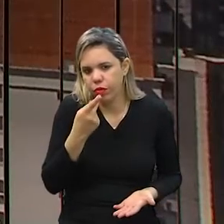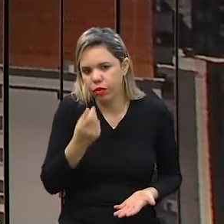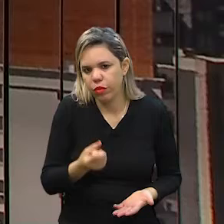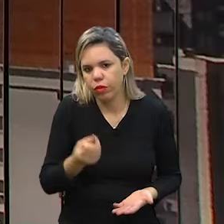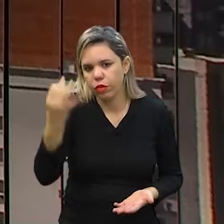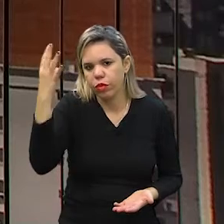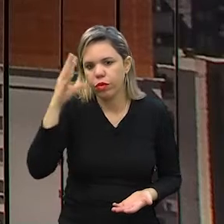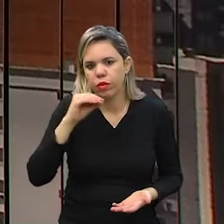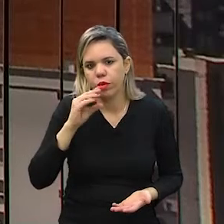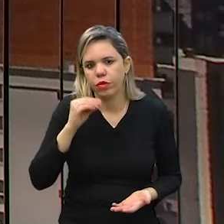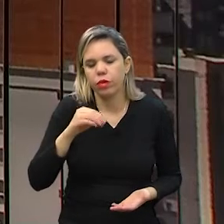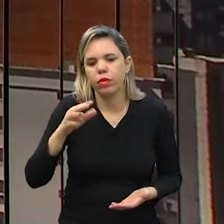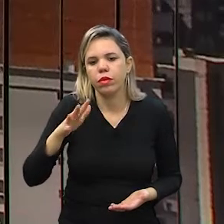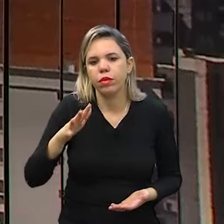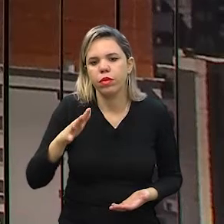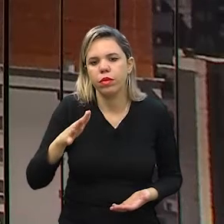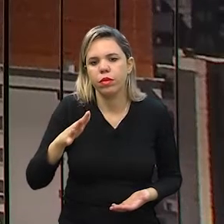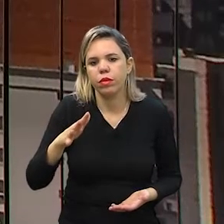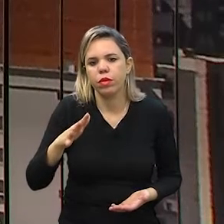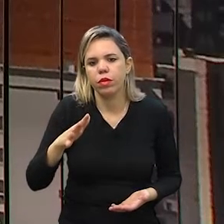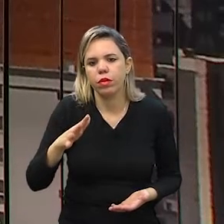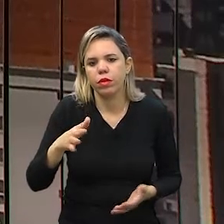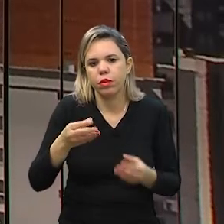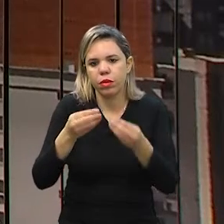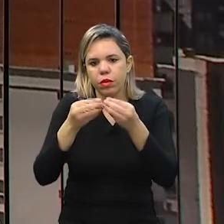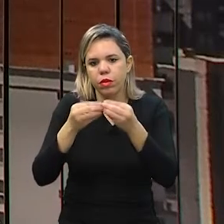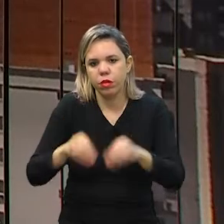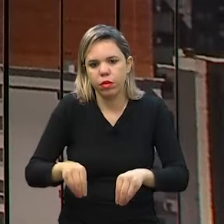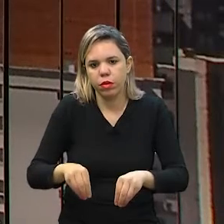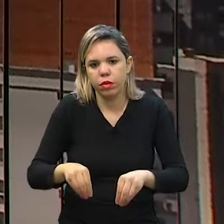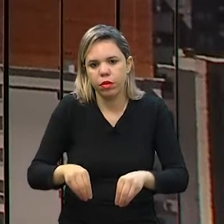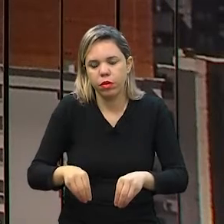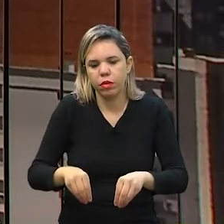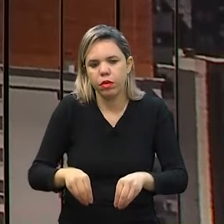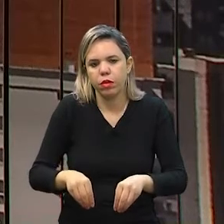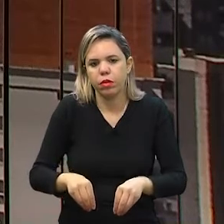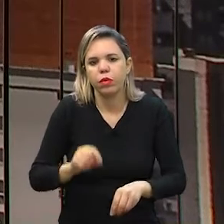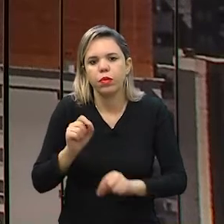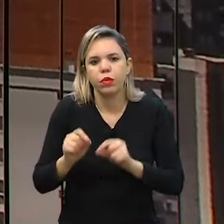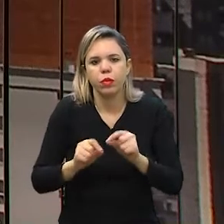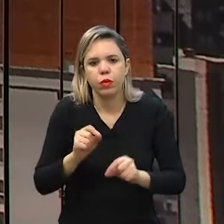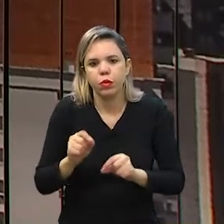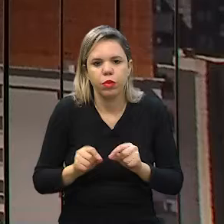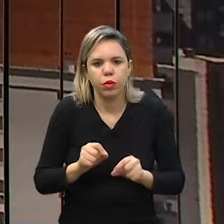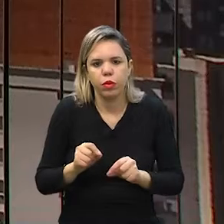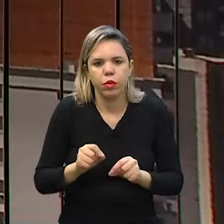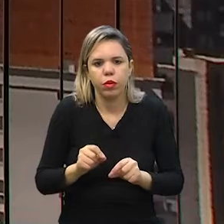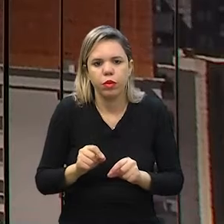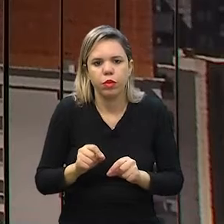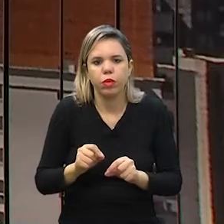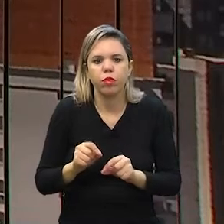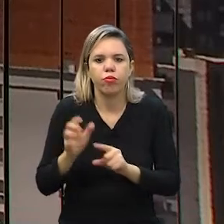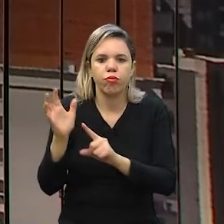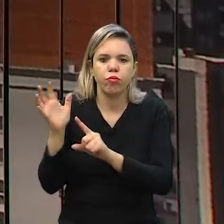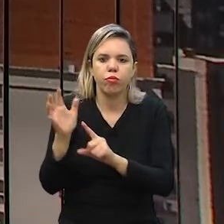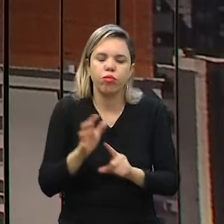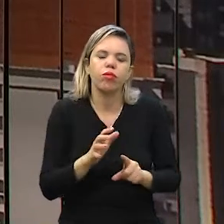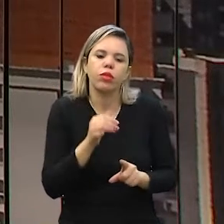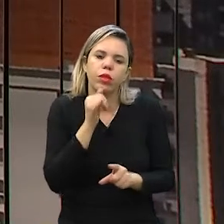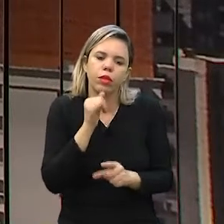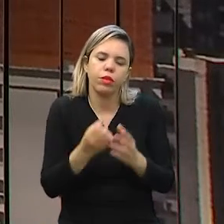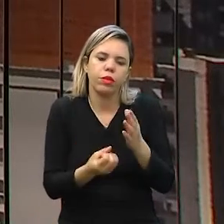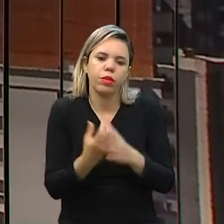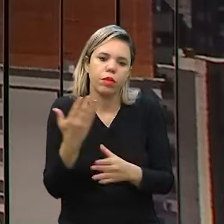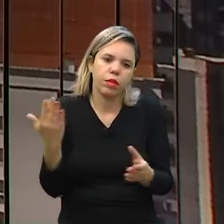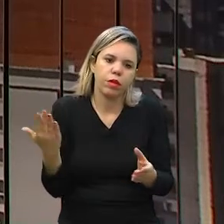quantos funcionários, mais ou menos? A gente está falando de um prejuízo da ordem de quê e que tipo de ameaça às ações que